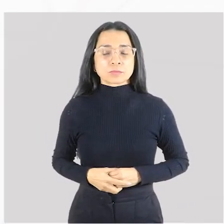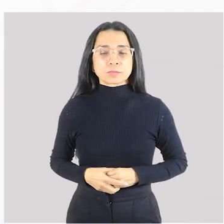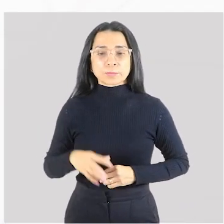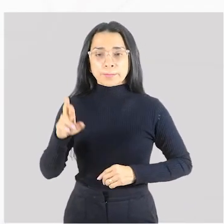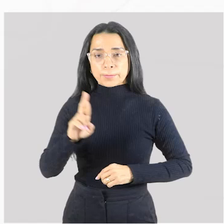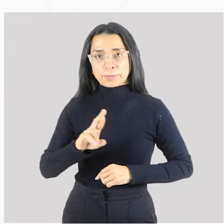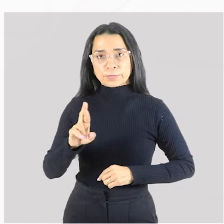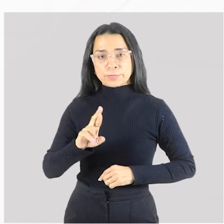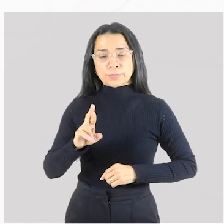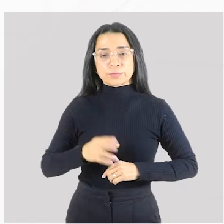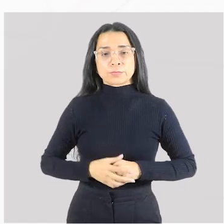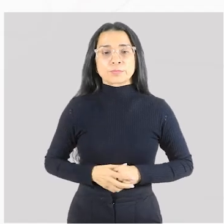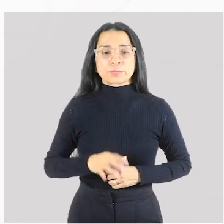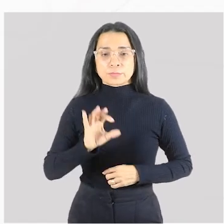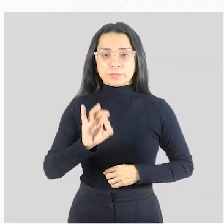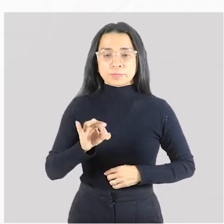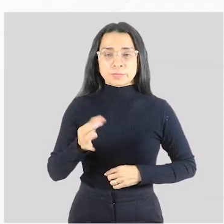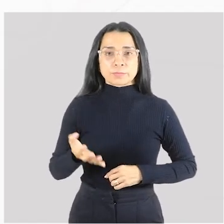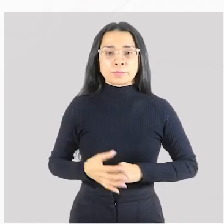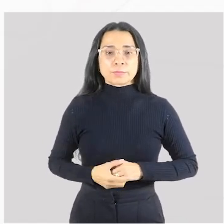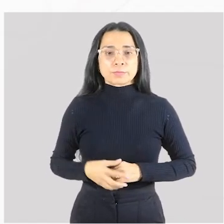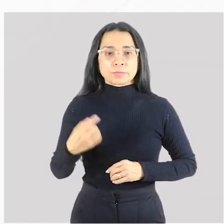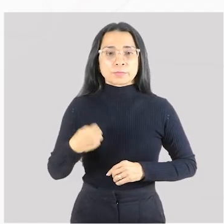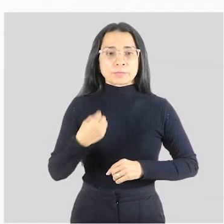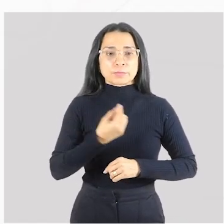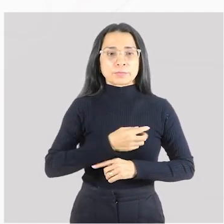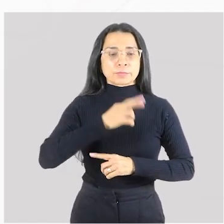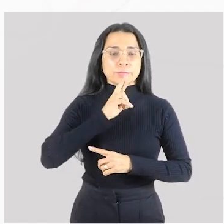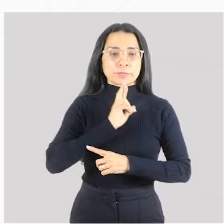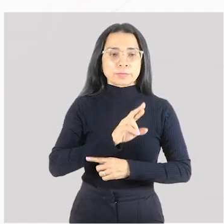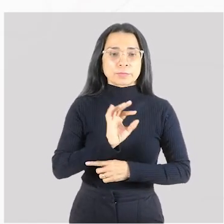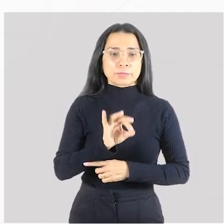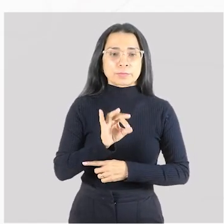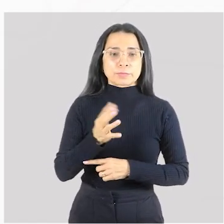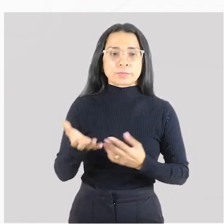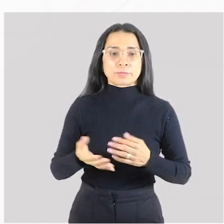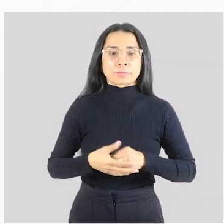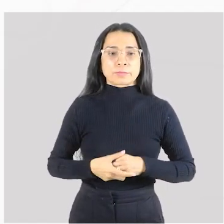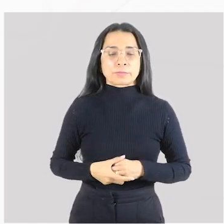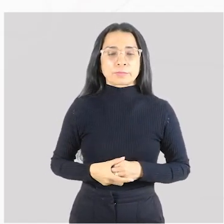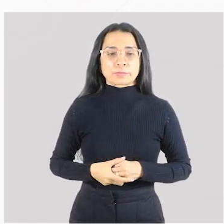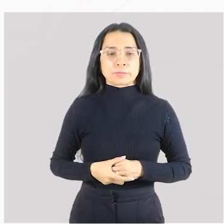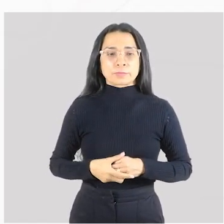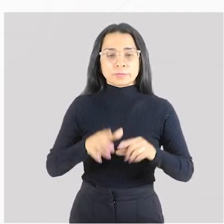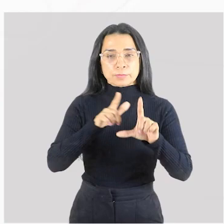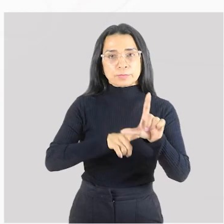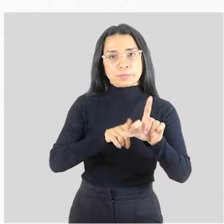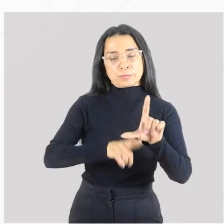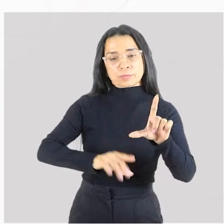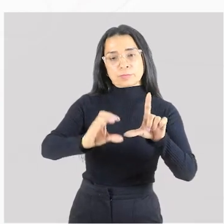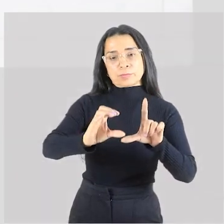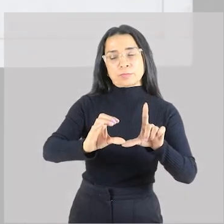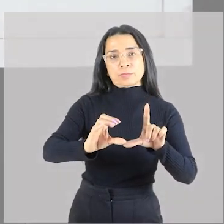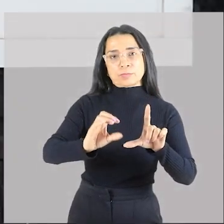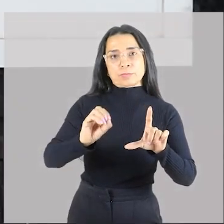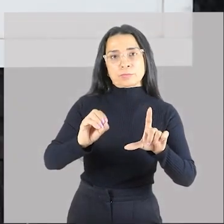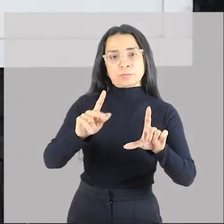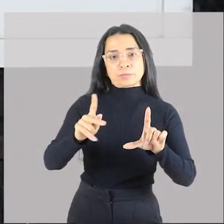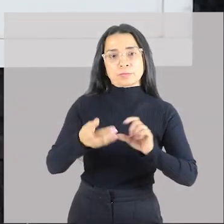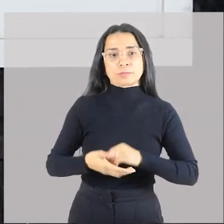reais. Certo? Então, a nossa resposta correta da questão é a letra C.